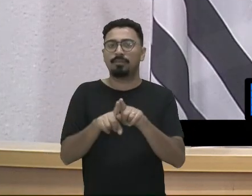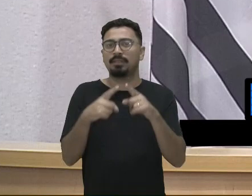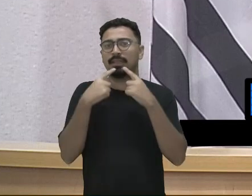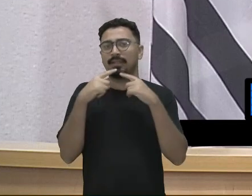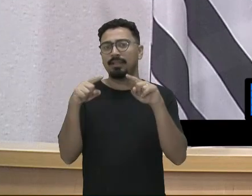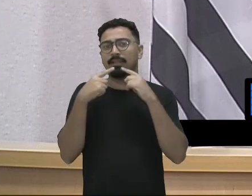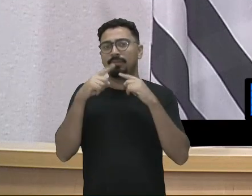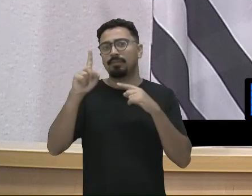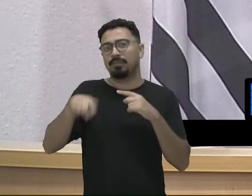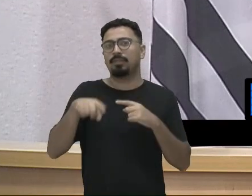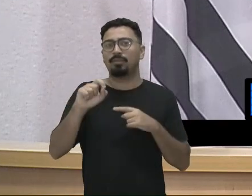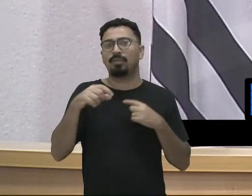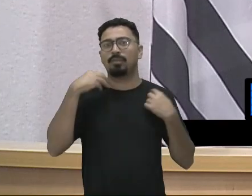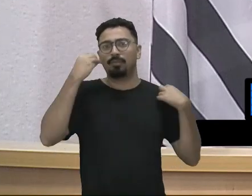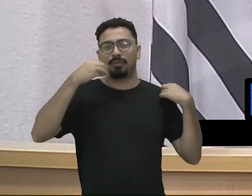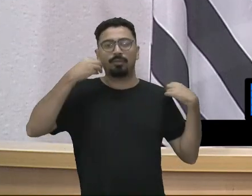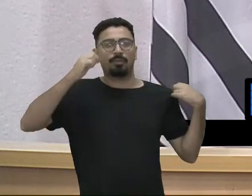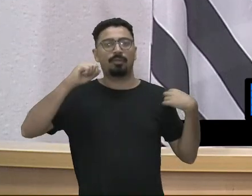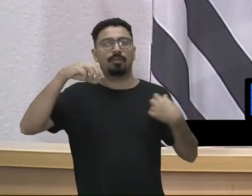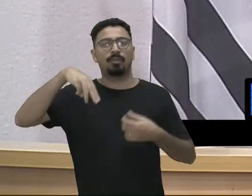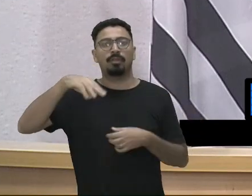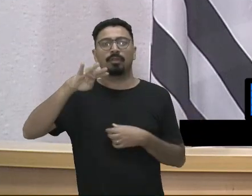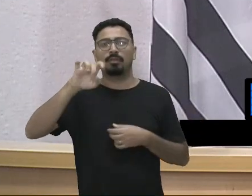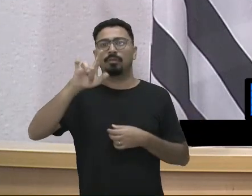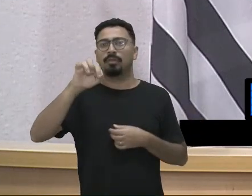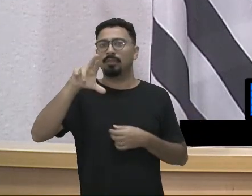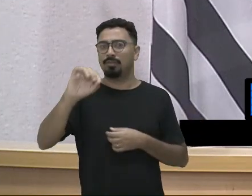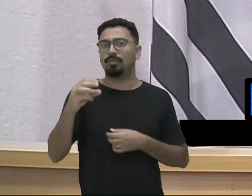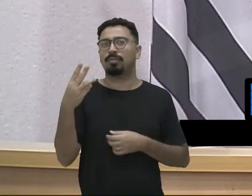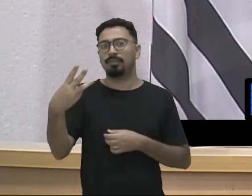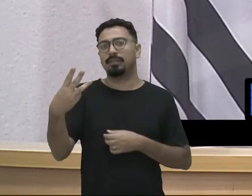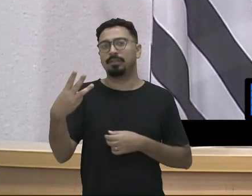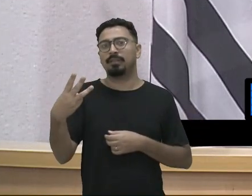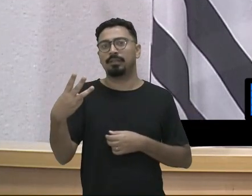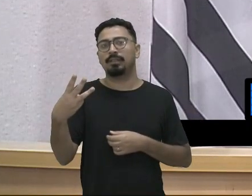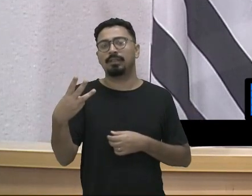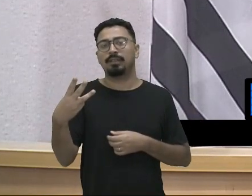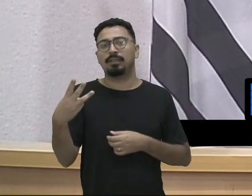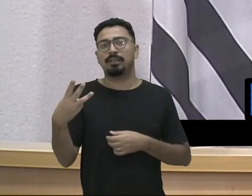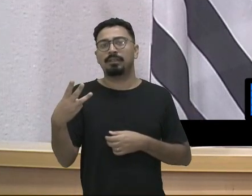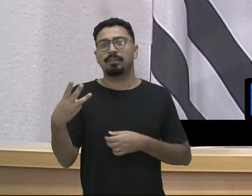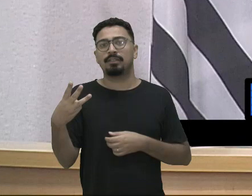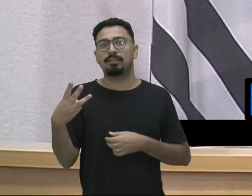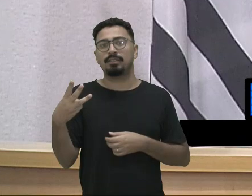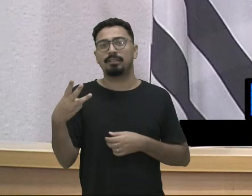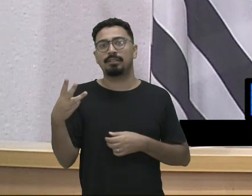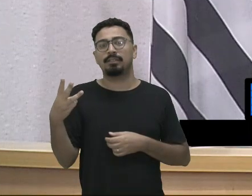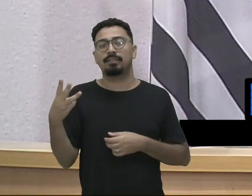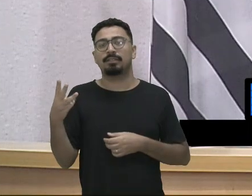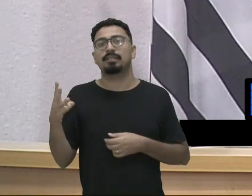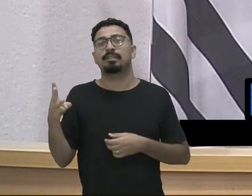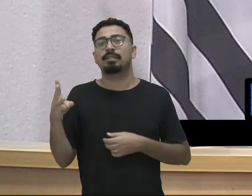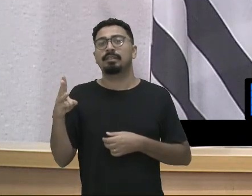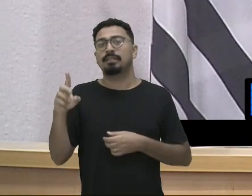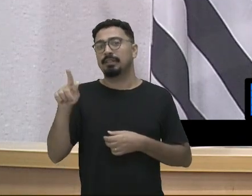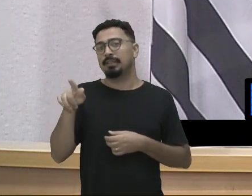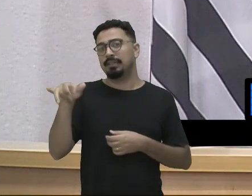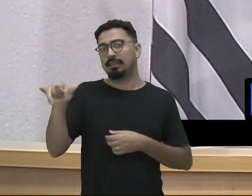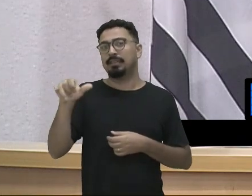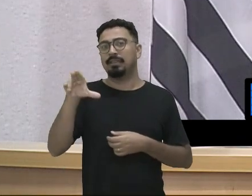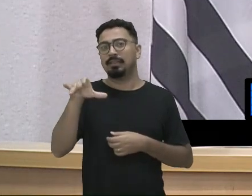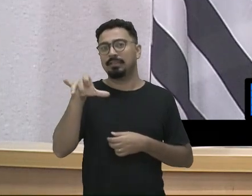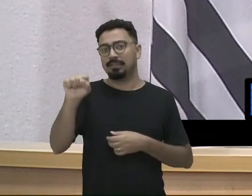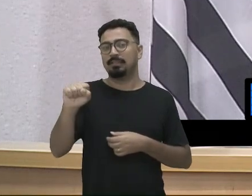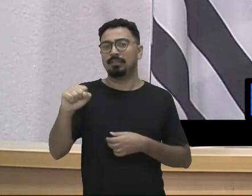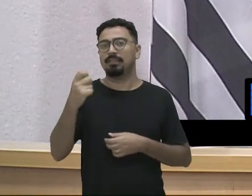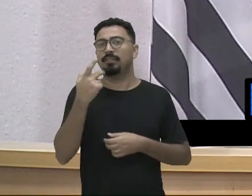reclamando da minha experiência no ambulatório, três gays cis vieram me desvalidar. Lamentavelmente, né? Vieram me